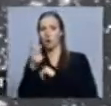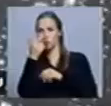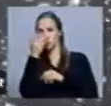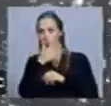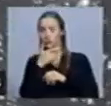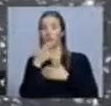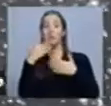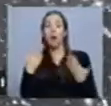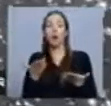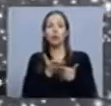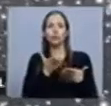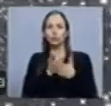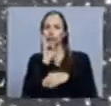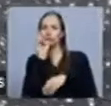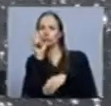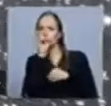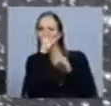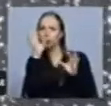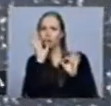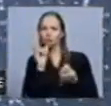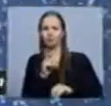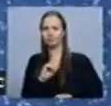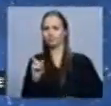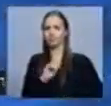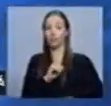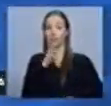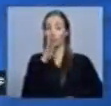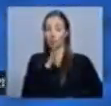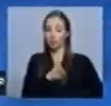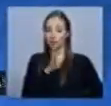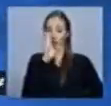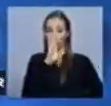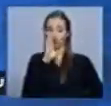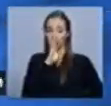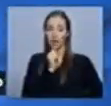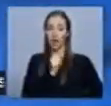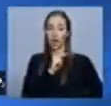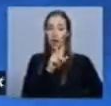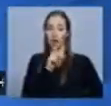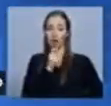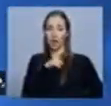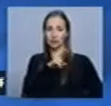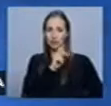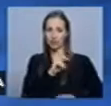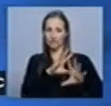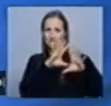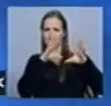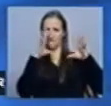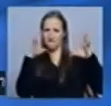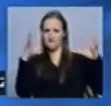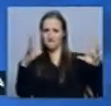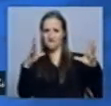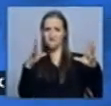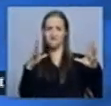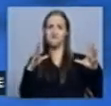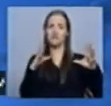assim. E então diz que quanto mais maciça for a galáxia, ou seja, quanto maior também for a sua taxa de formação de